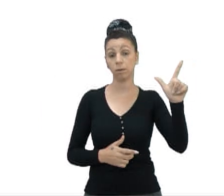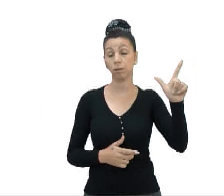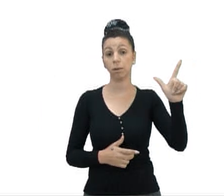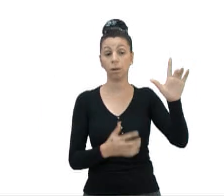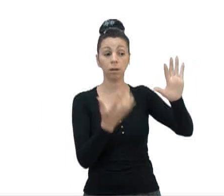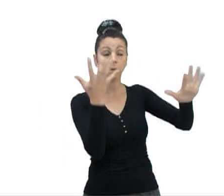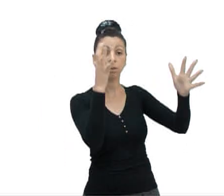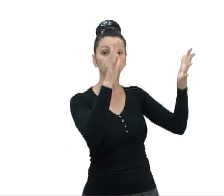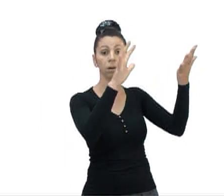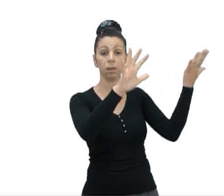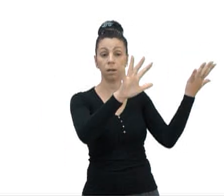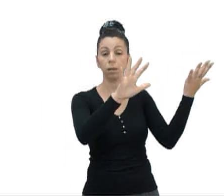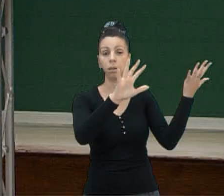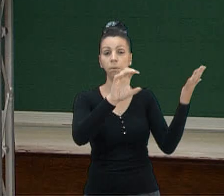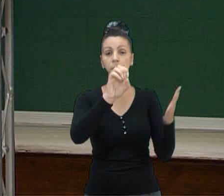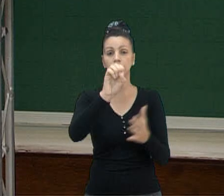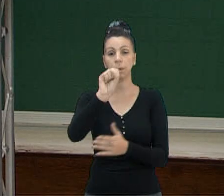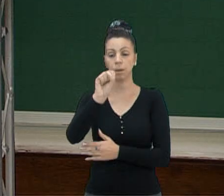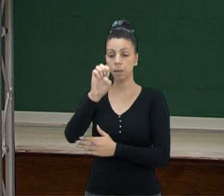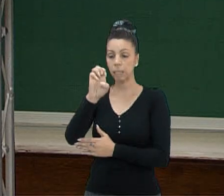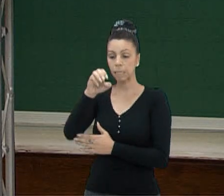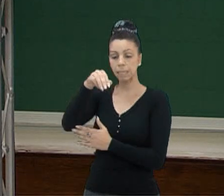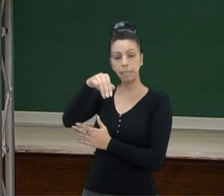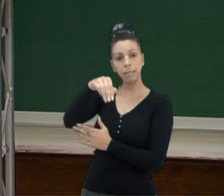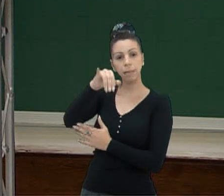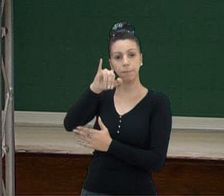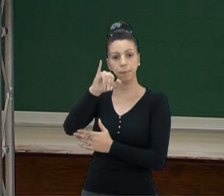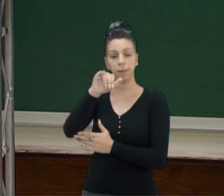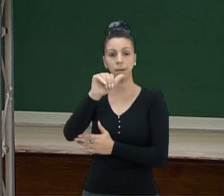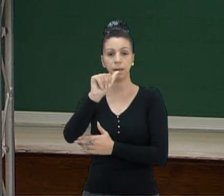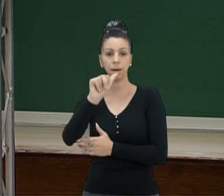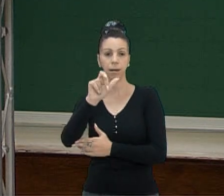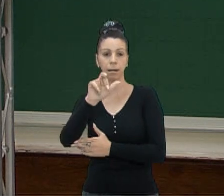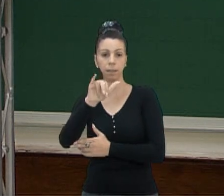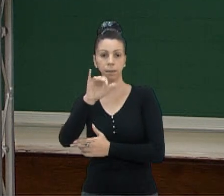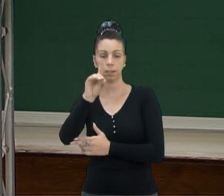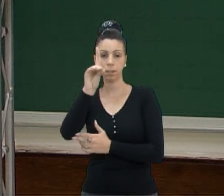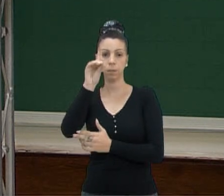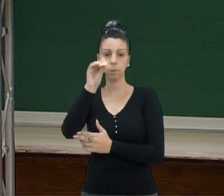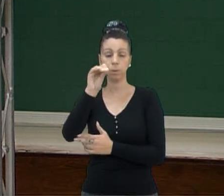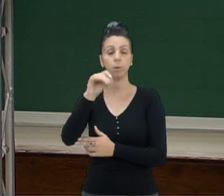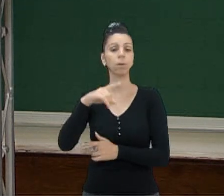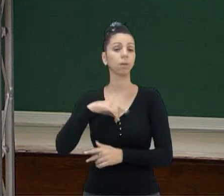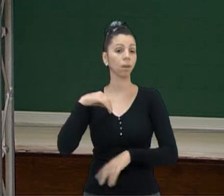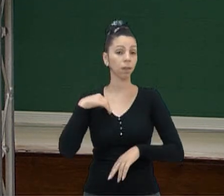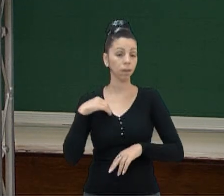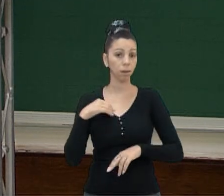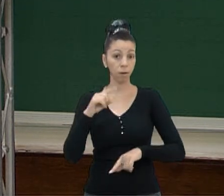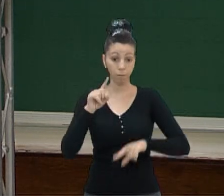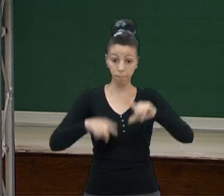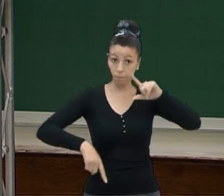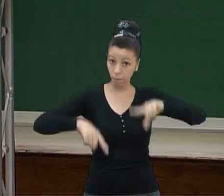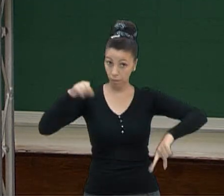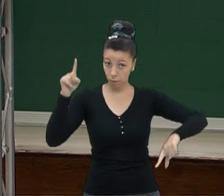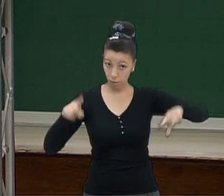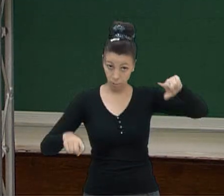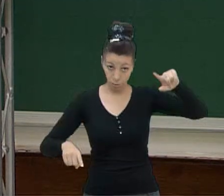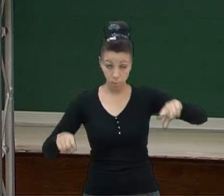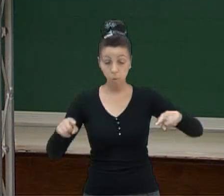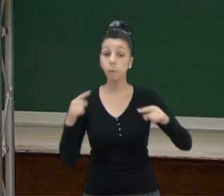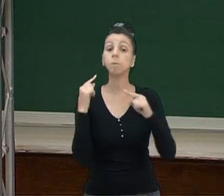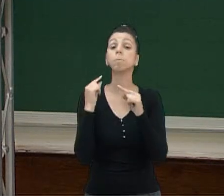e as pradarias. Então, com algumas variações ali nas características, por influências de diferenças